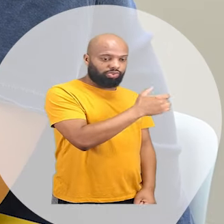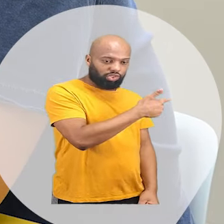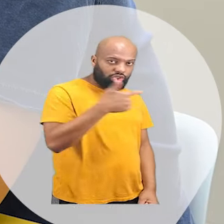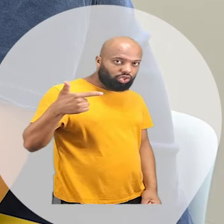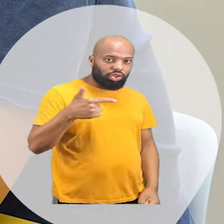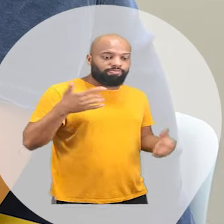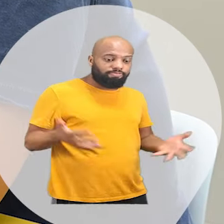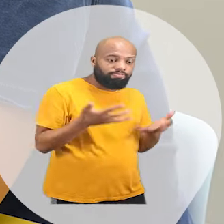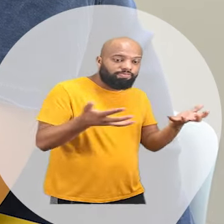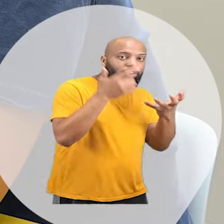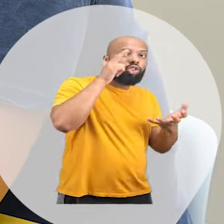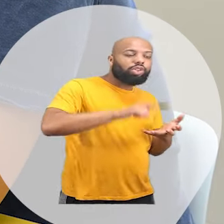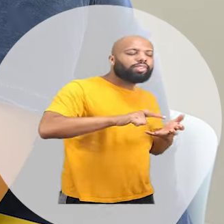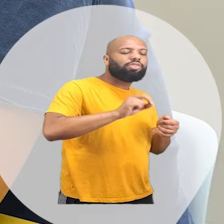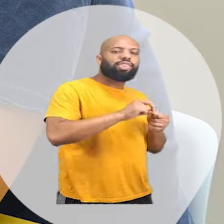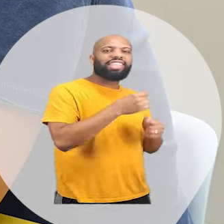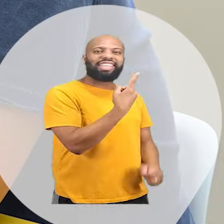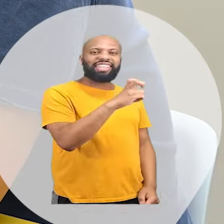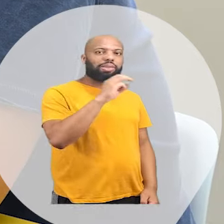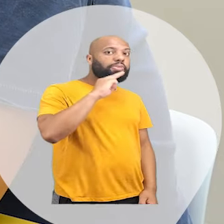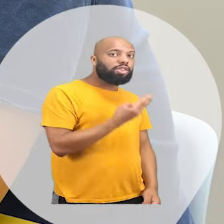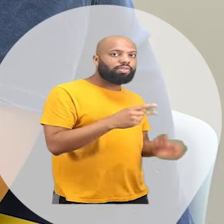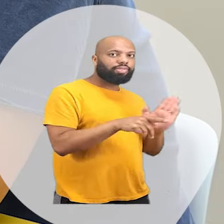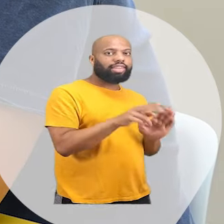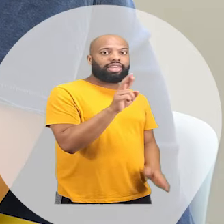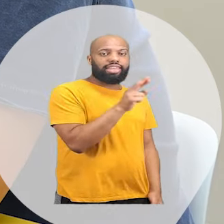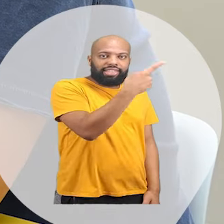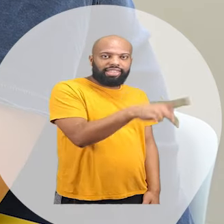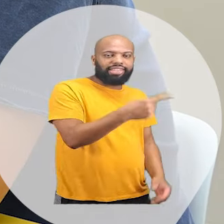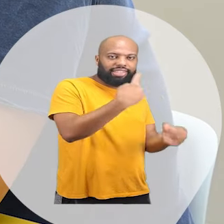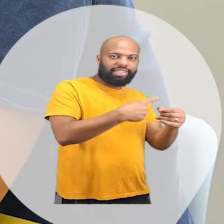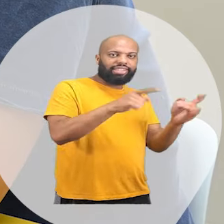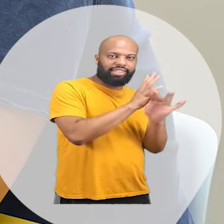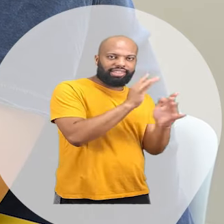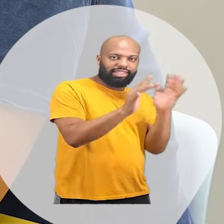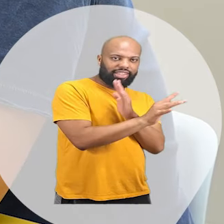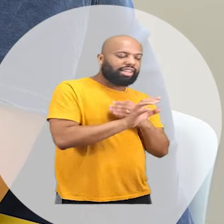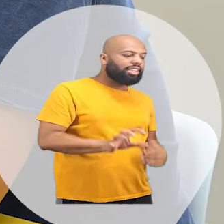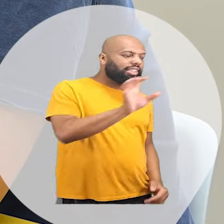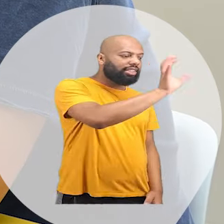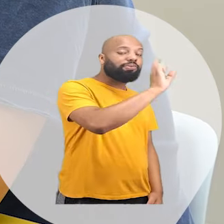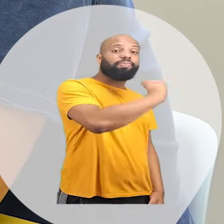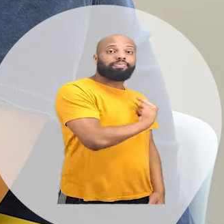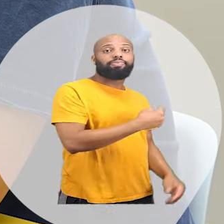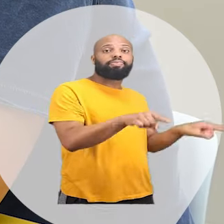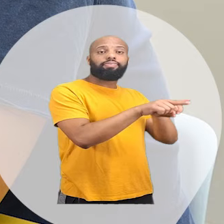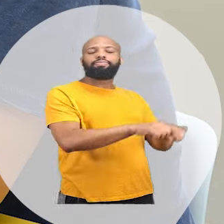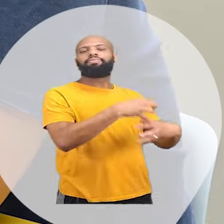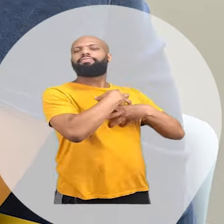tinha levantado 15 milhões né movimentado milhões de reais na cidade e região e nós ficamos assim